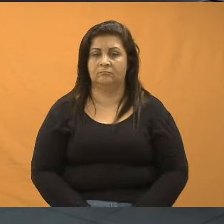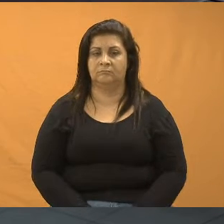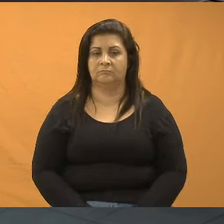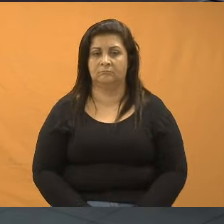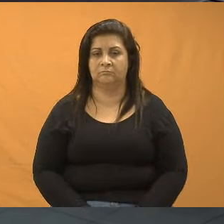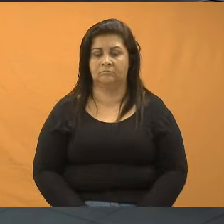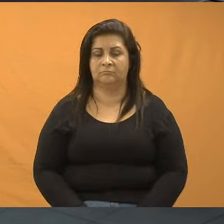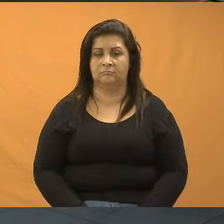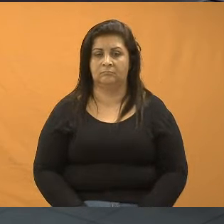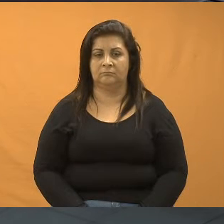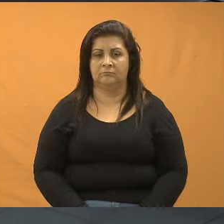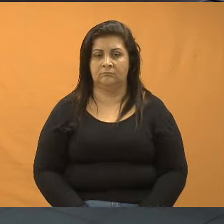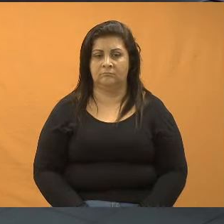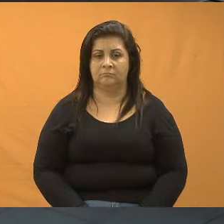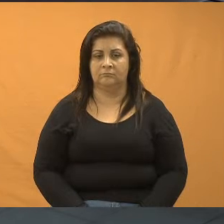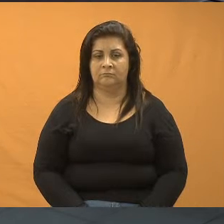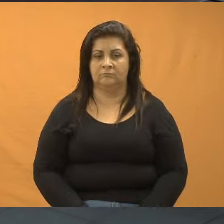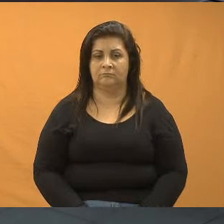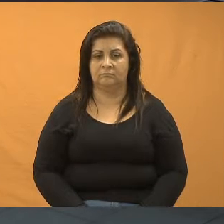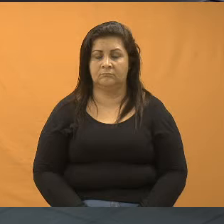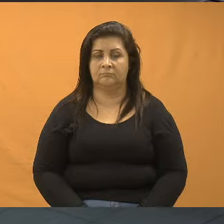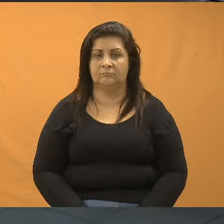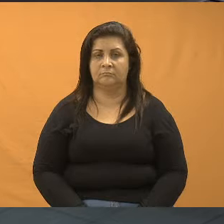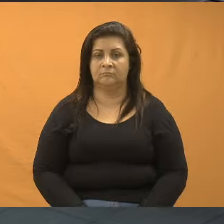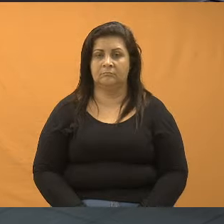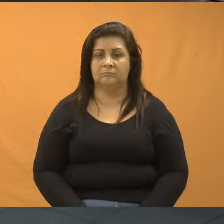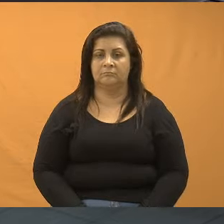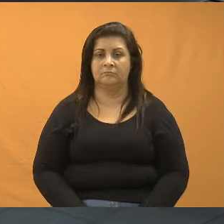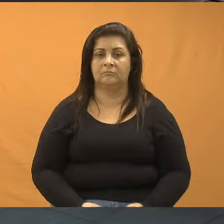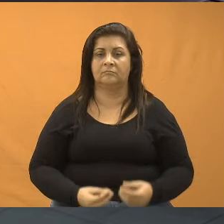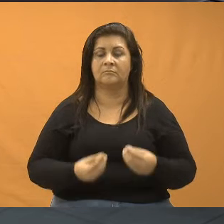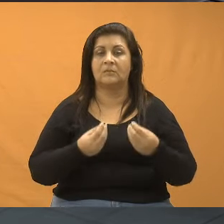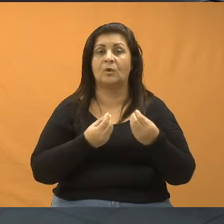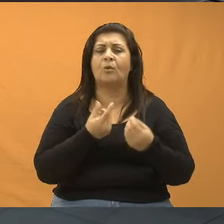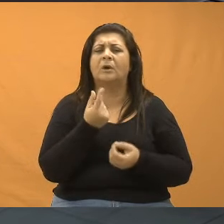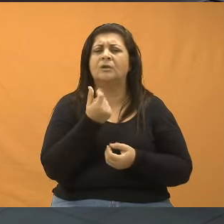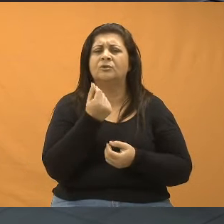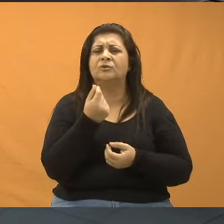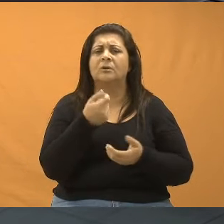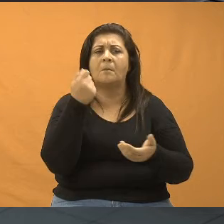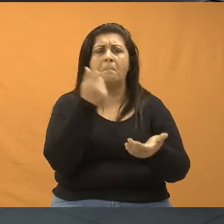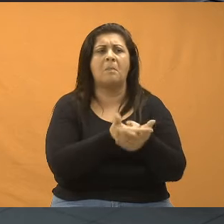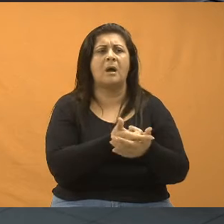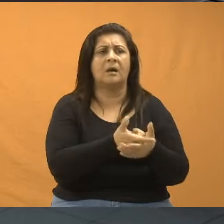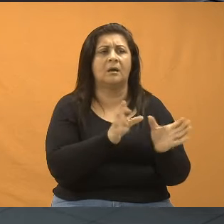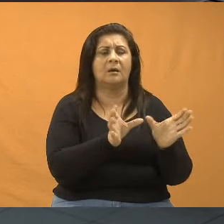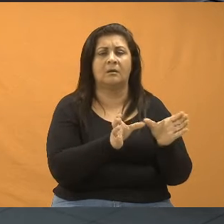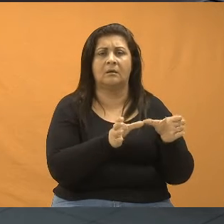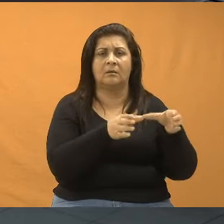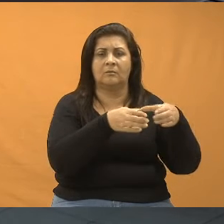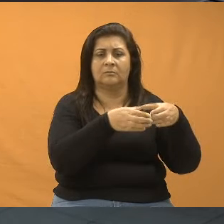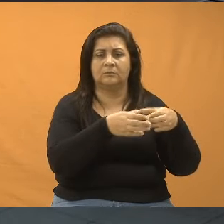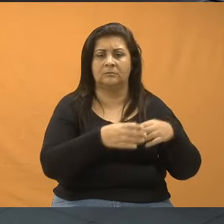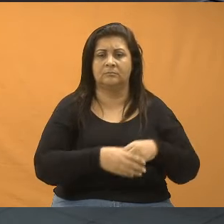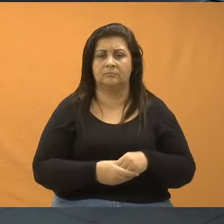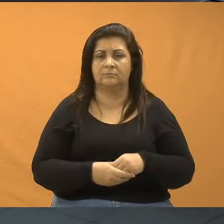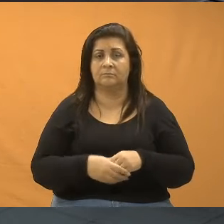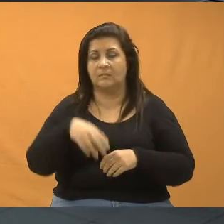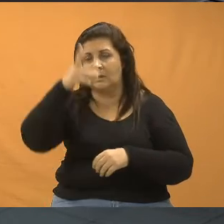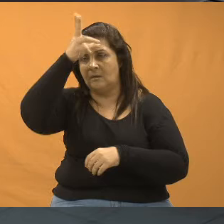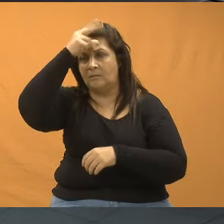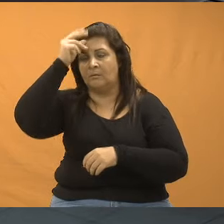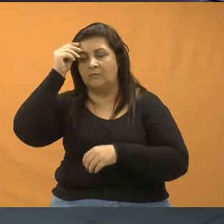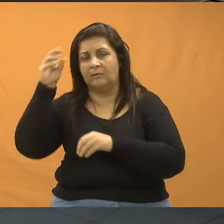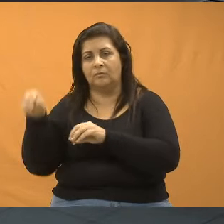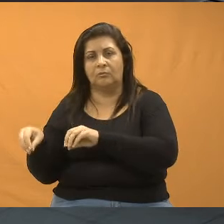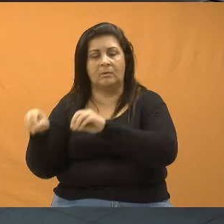Entendi. Tem mais perguntas? Qual fundo que ela vai pagar a OS? Oi? Com qual fundo vai pagar a OS? Não, é o repasse da prefeitura, o